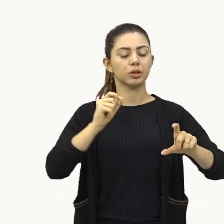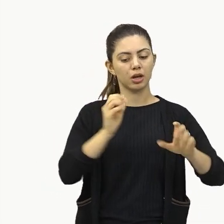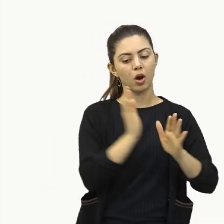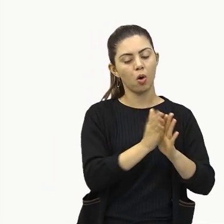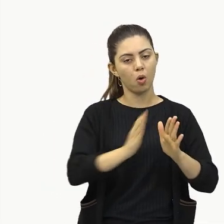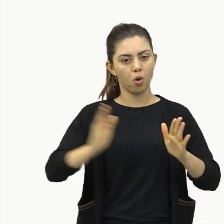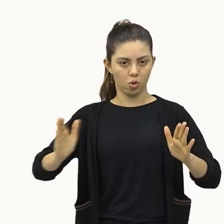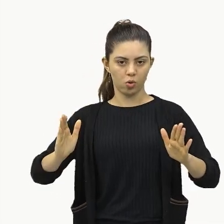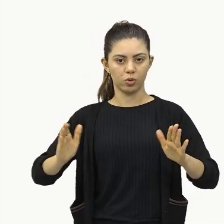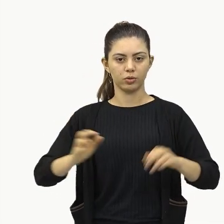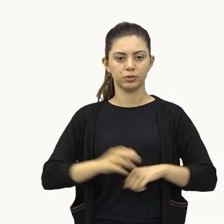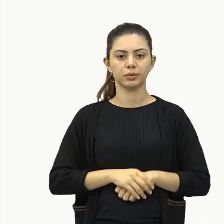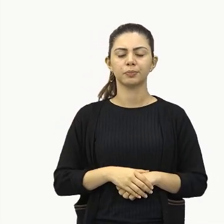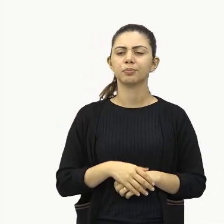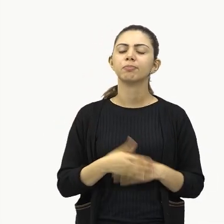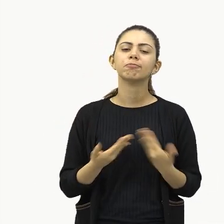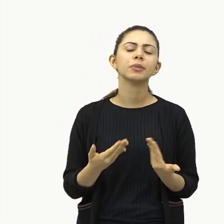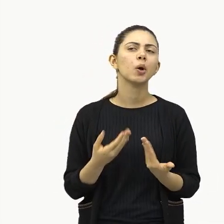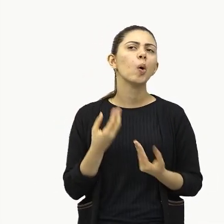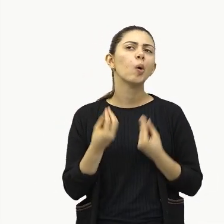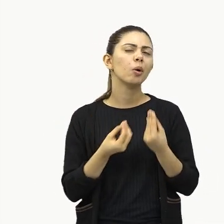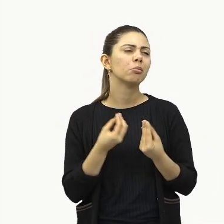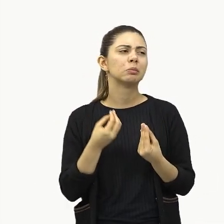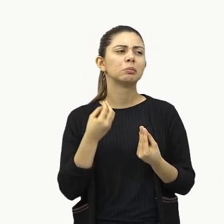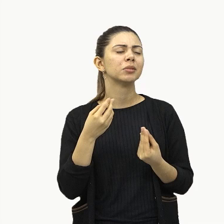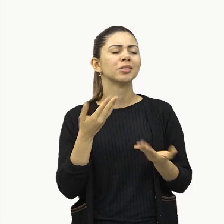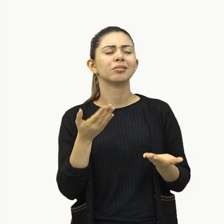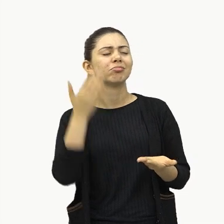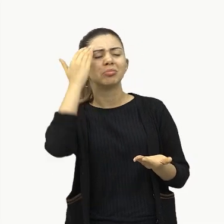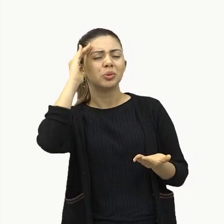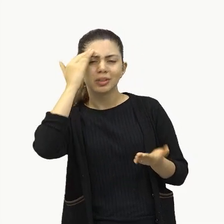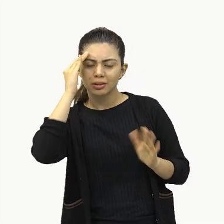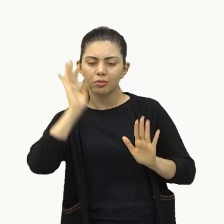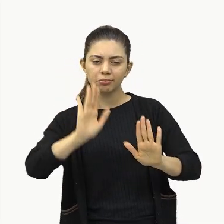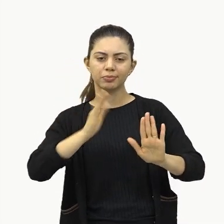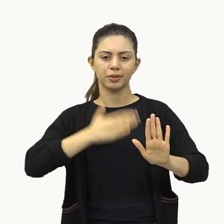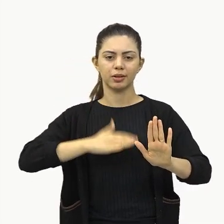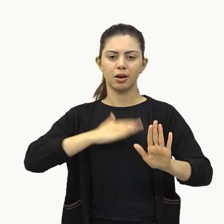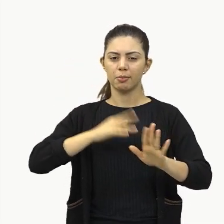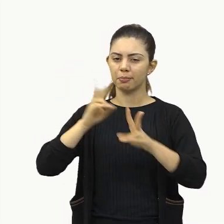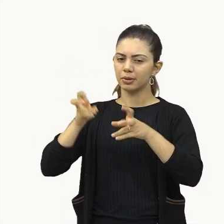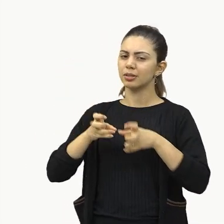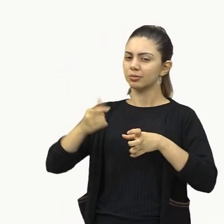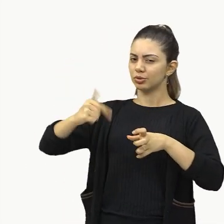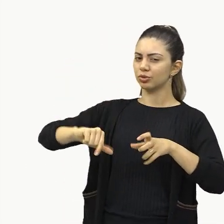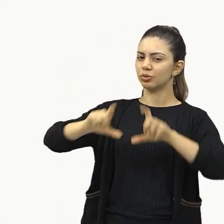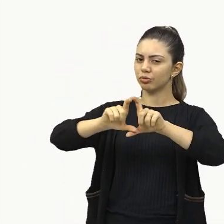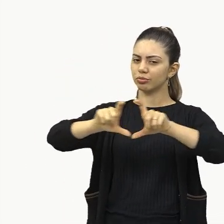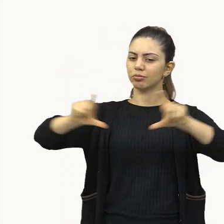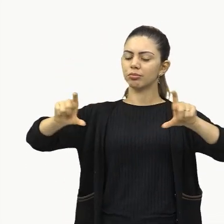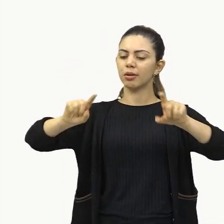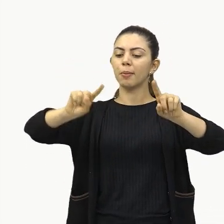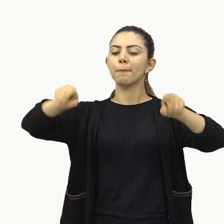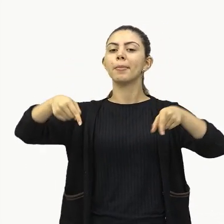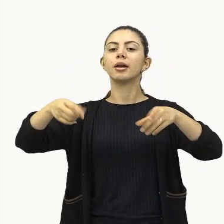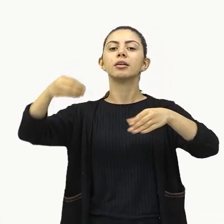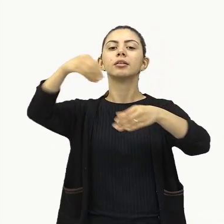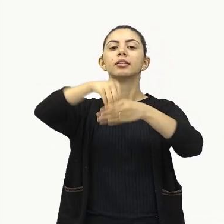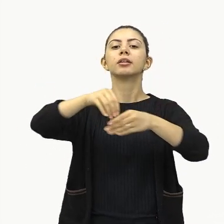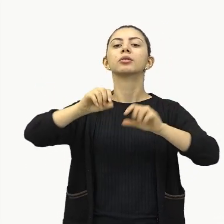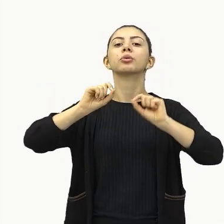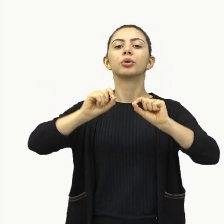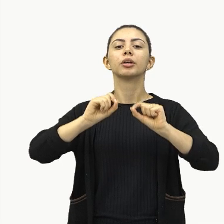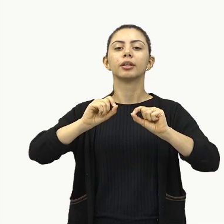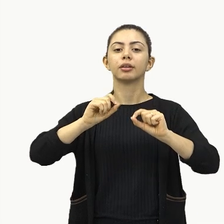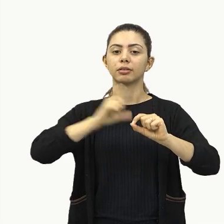forem aparecendo. Como assim, professor? Ainda não entendi. Observe aqui de novo o nosso parêntese. Dentro do parêntese, nós temos